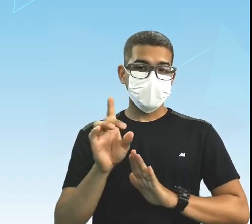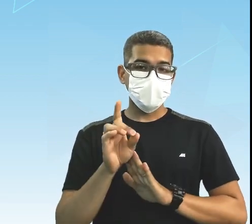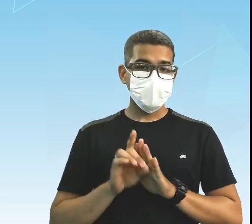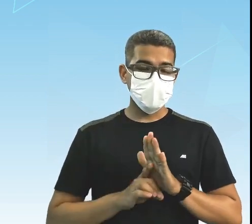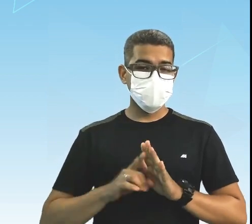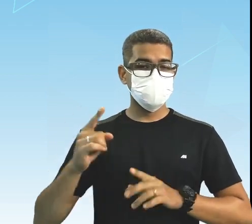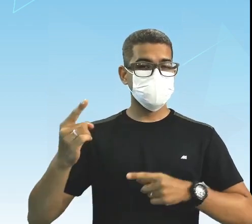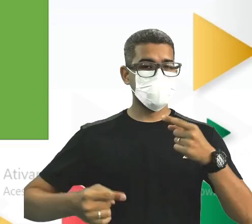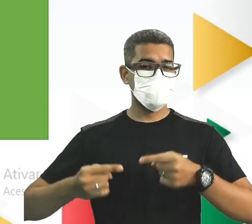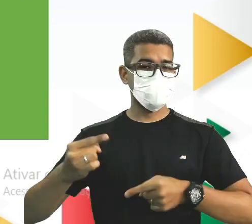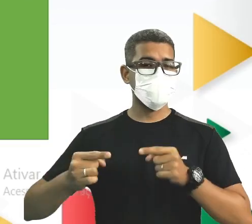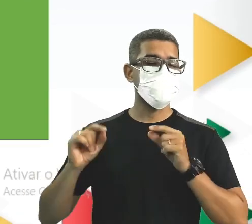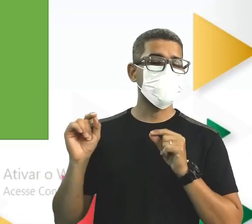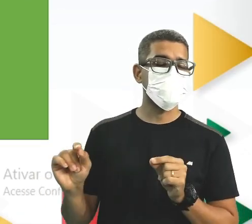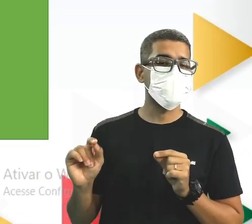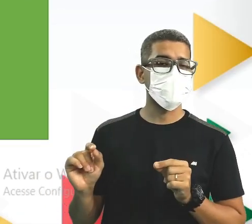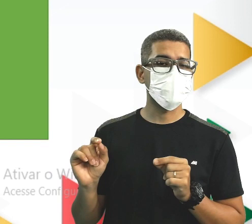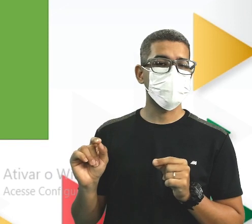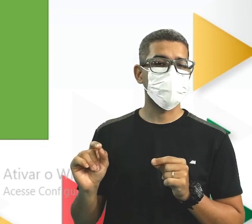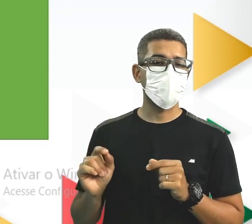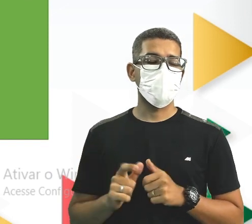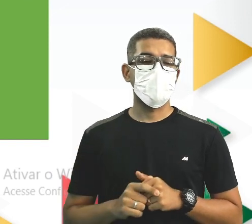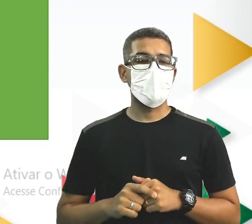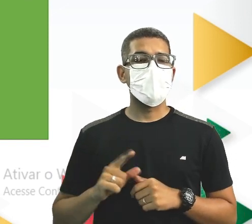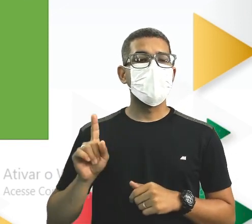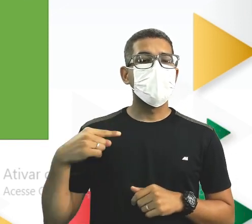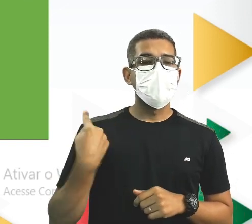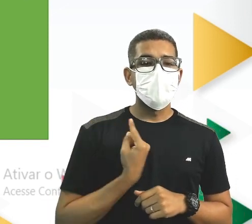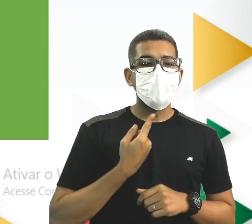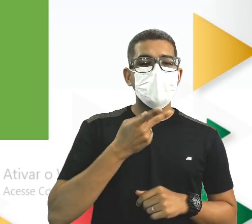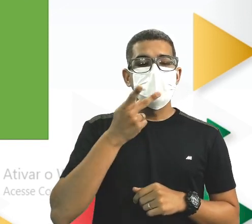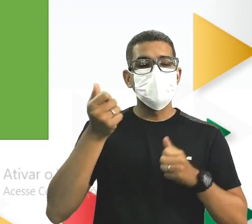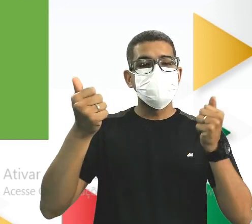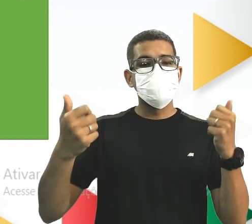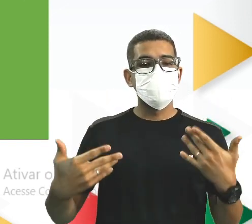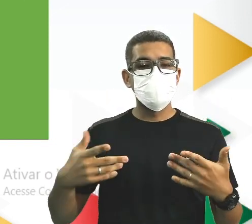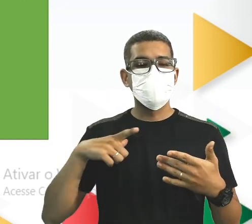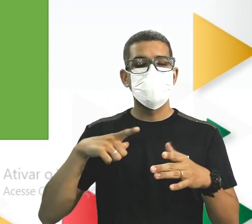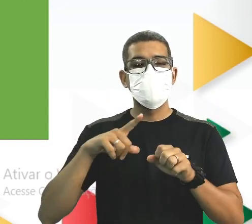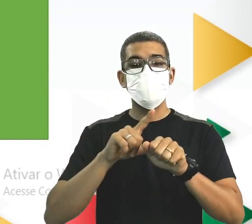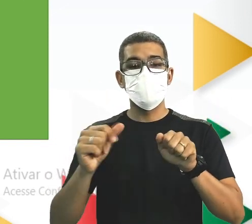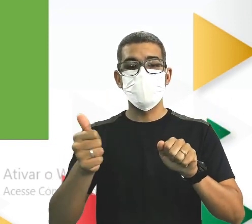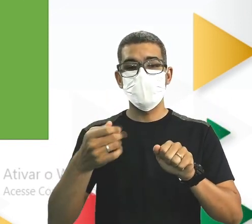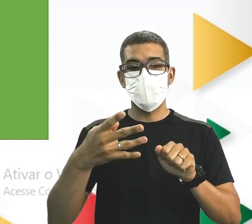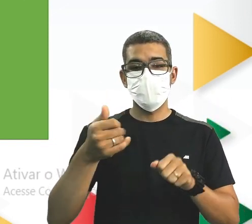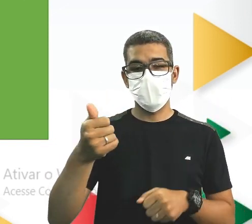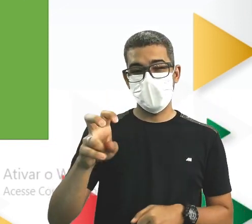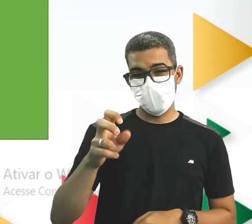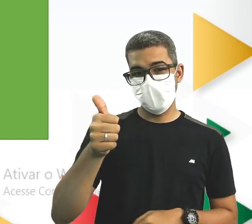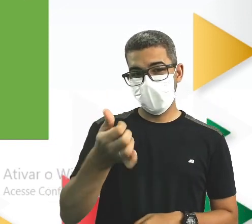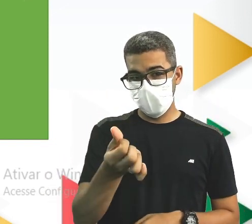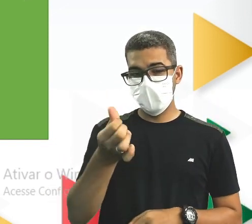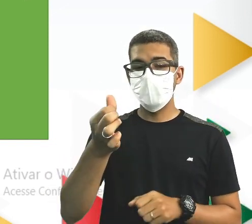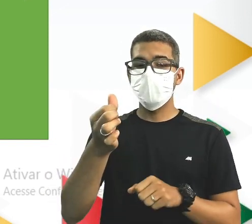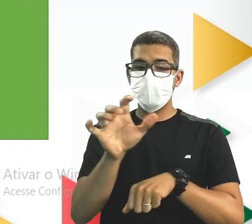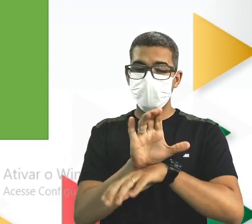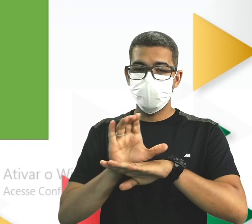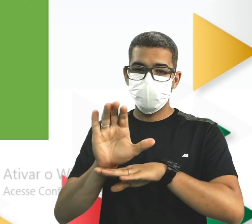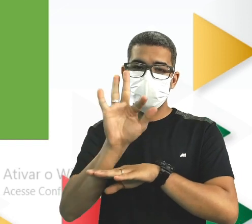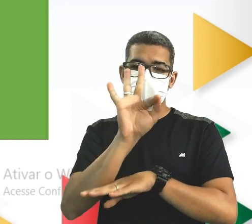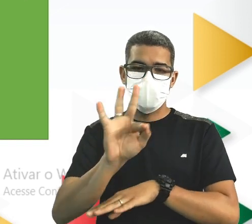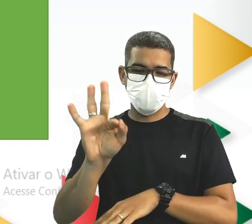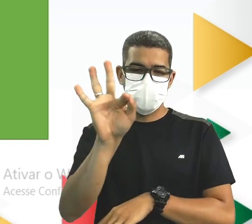políticos. Direitos políticos, meus amores, nós, cidadãos, está lá no artigo 14, 15 e 16 da nossa Constituição Federal, que vai